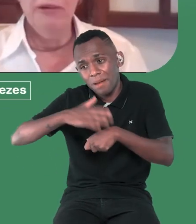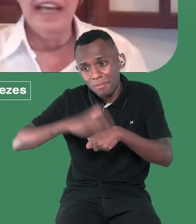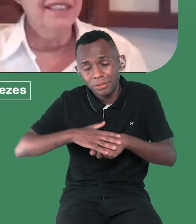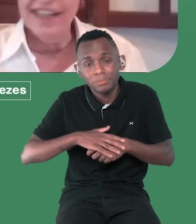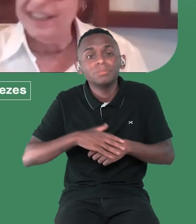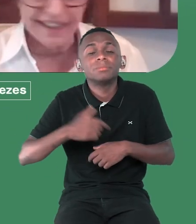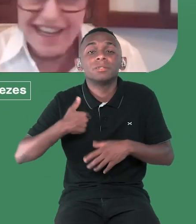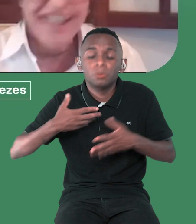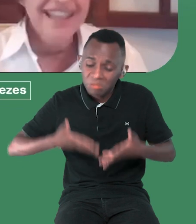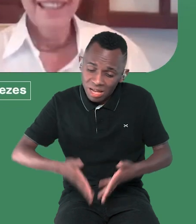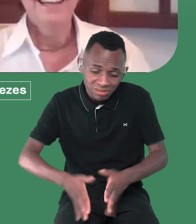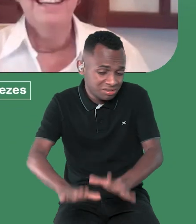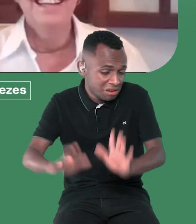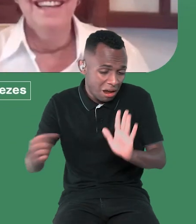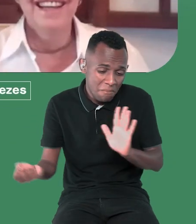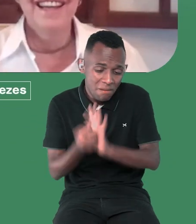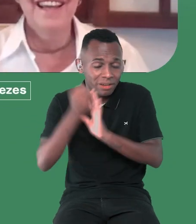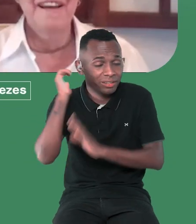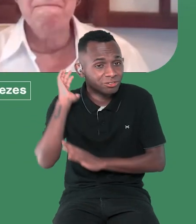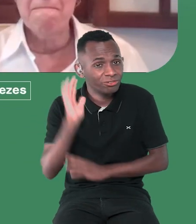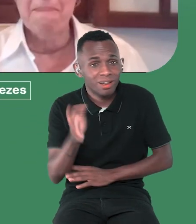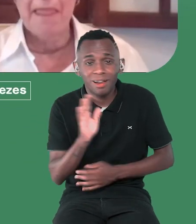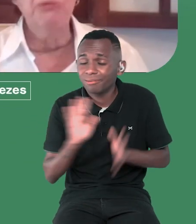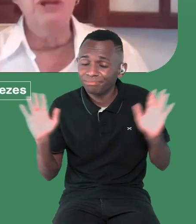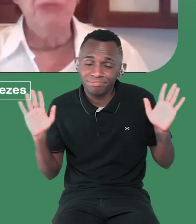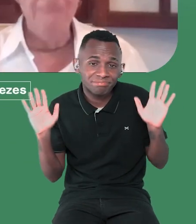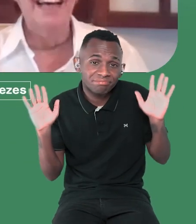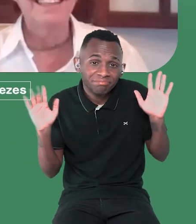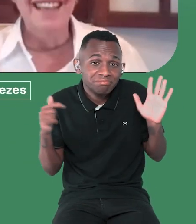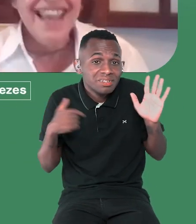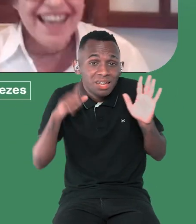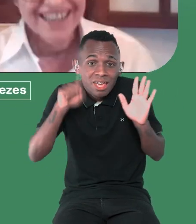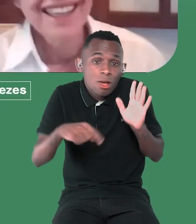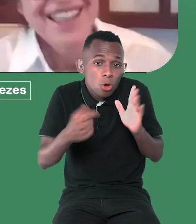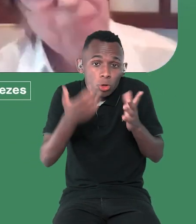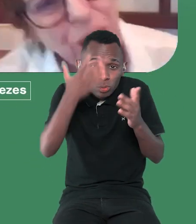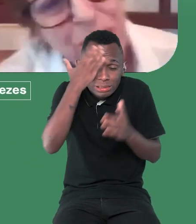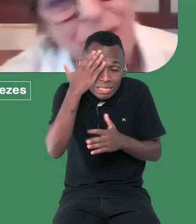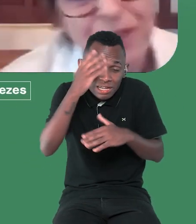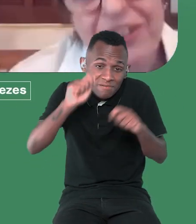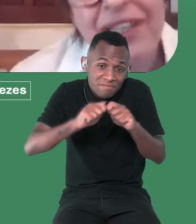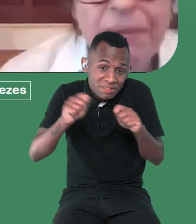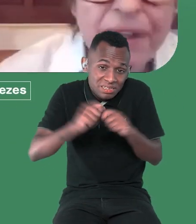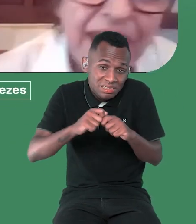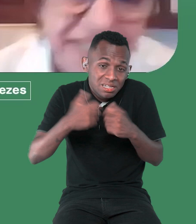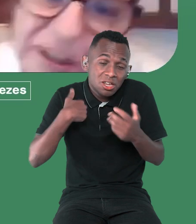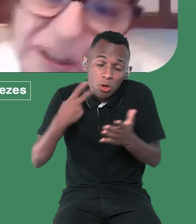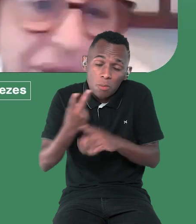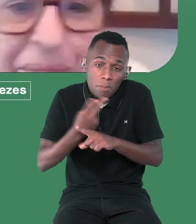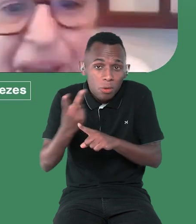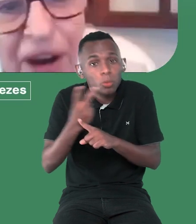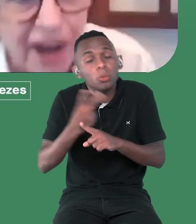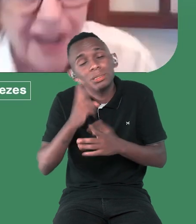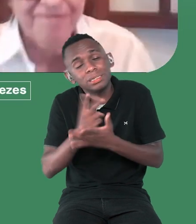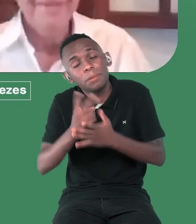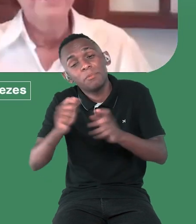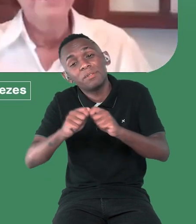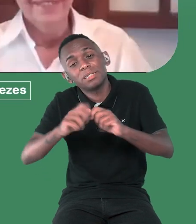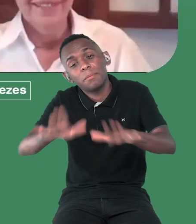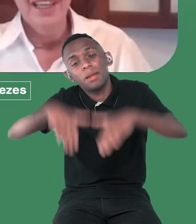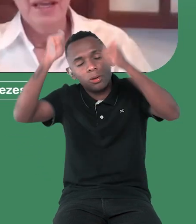importante. Então, quando a Silvana falou da explosão de cores e tal, o pássaro me trazia justamente isso,